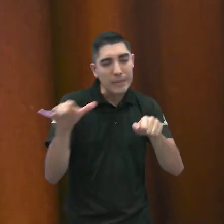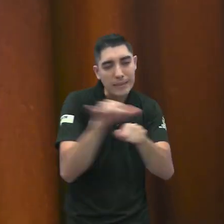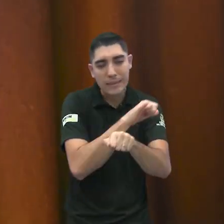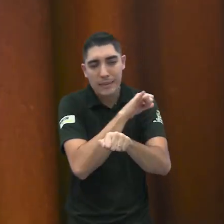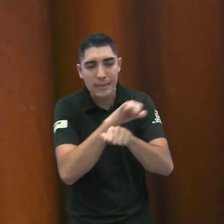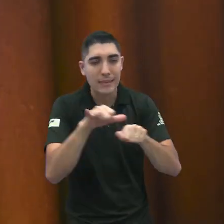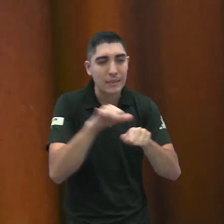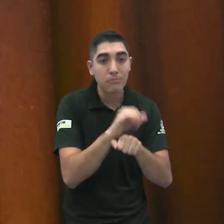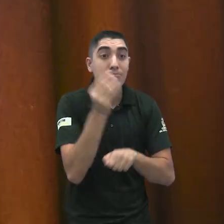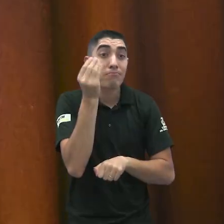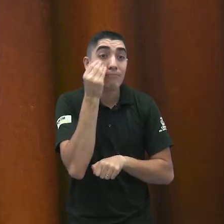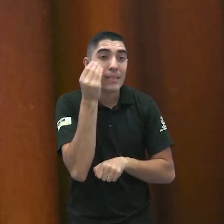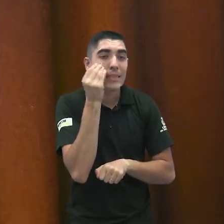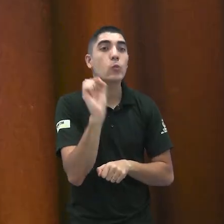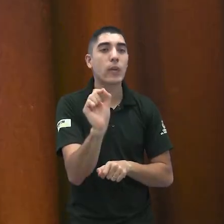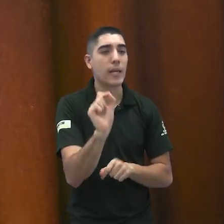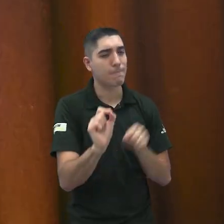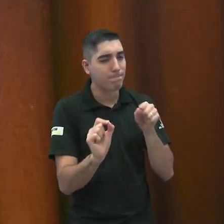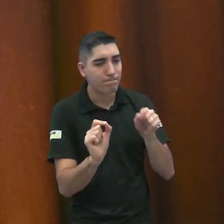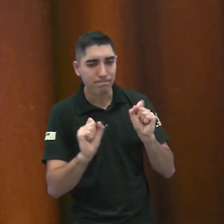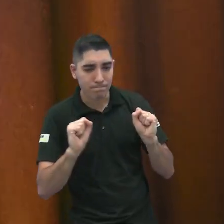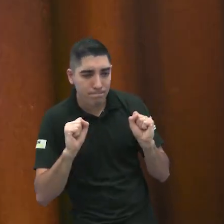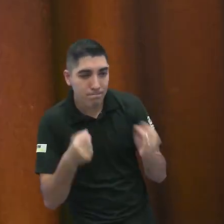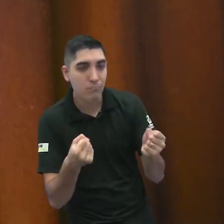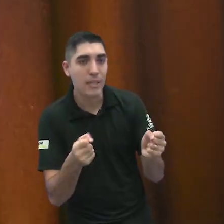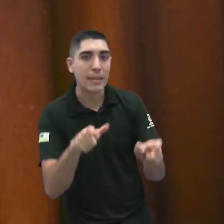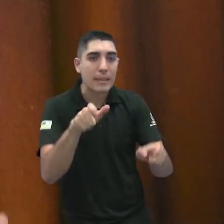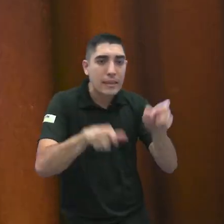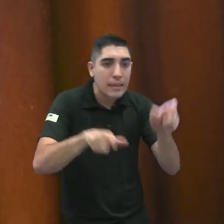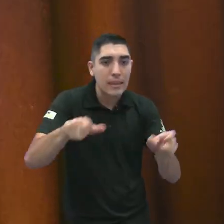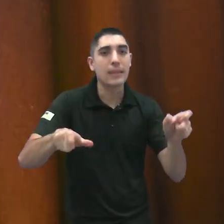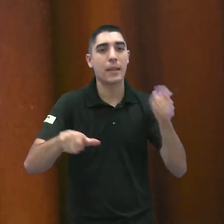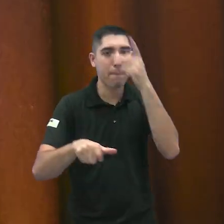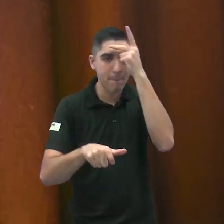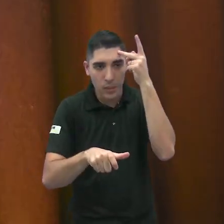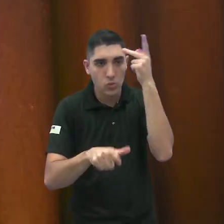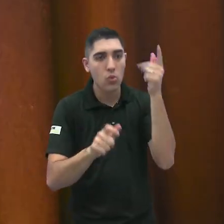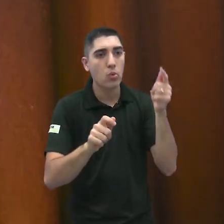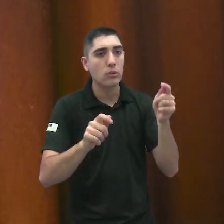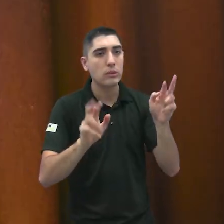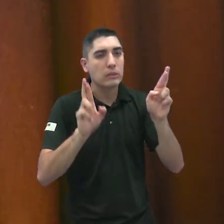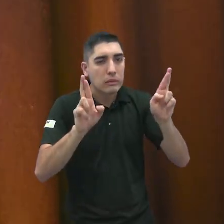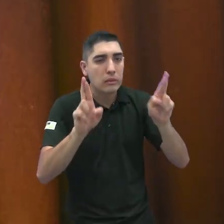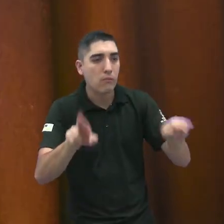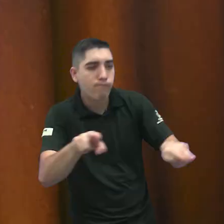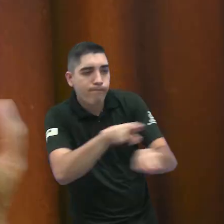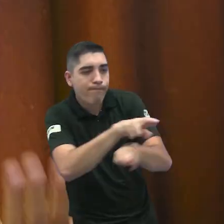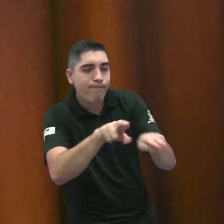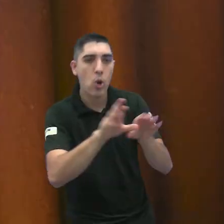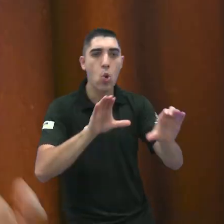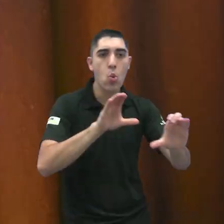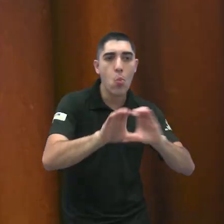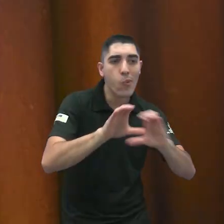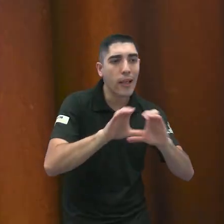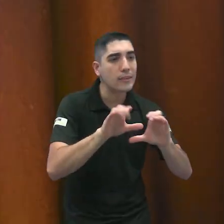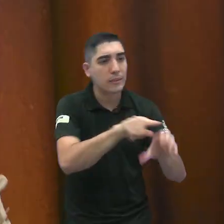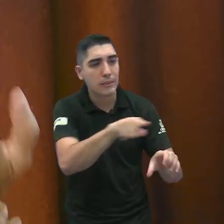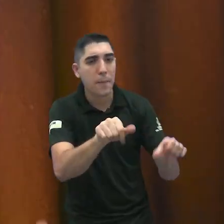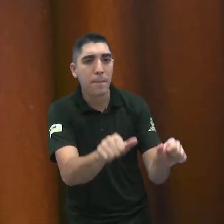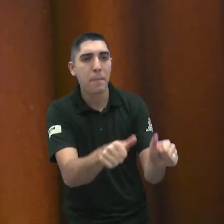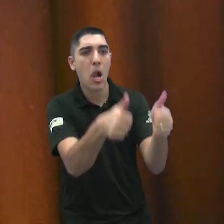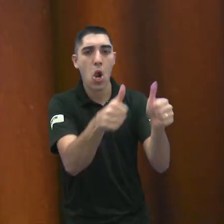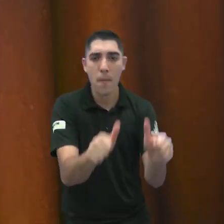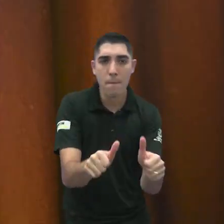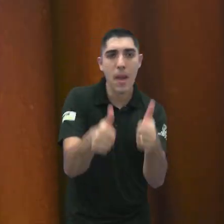corporativo, para que pudesse trazer, fosse uma ferramenta que ajudasse nas relações, na comunicação, nas